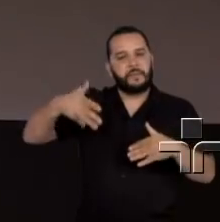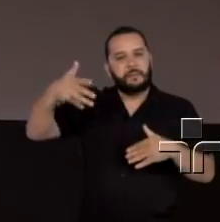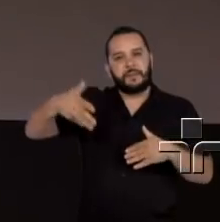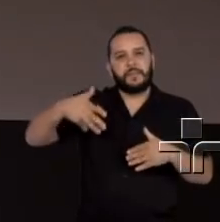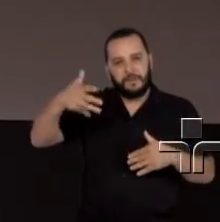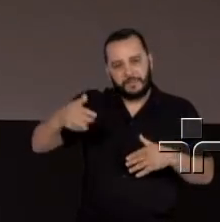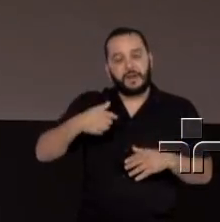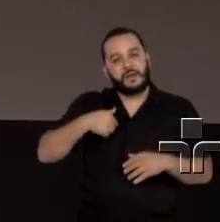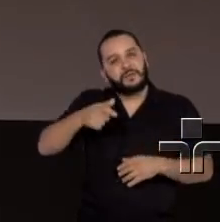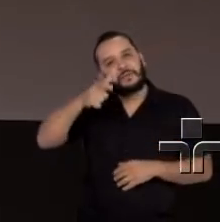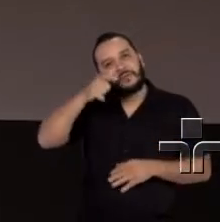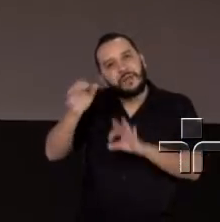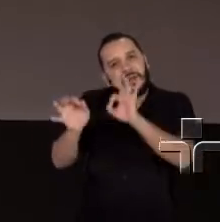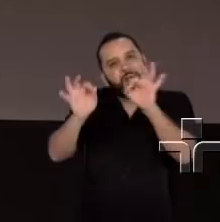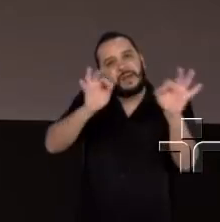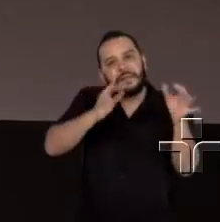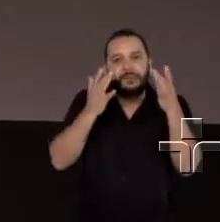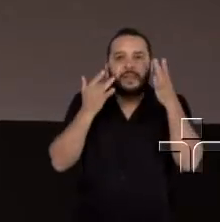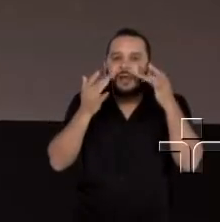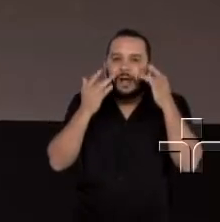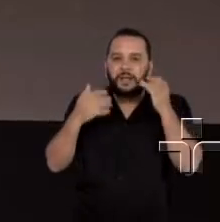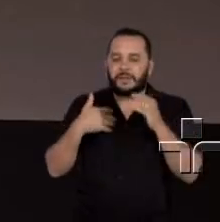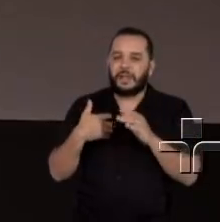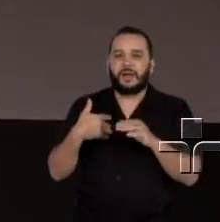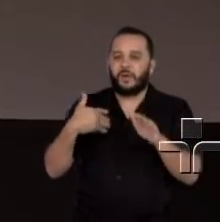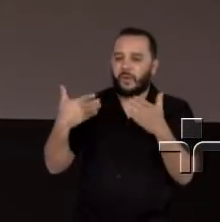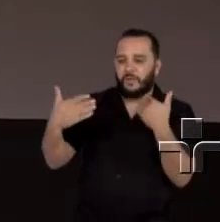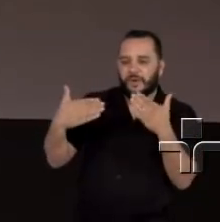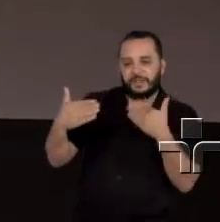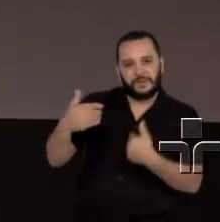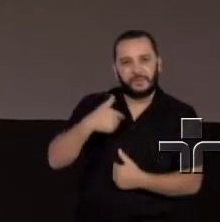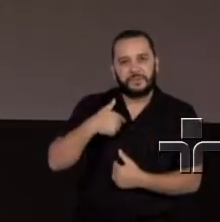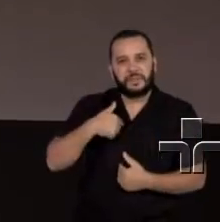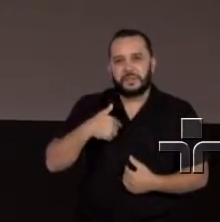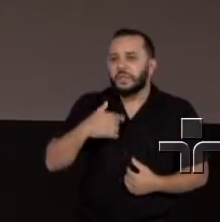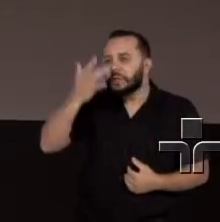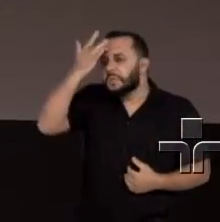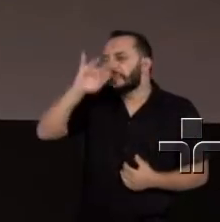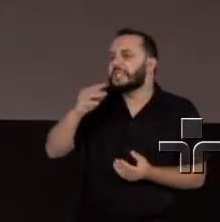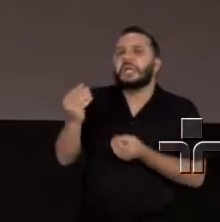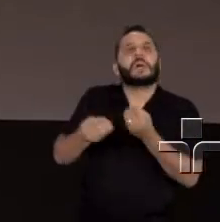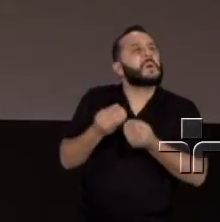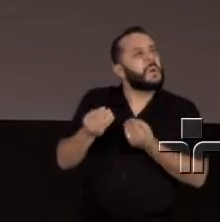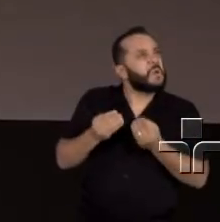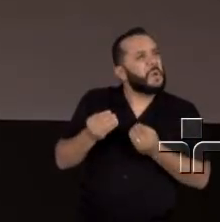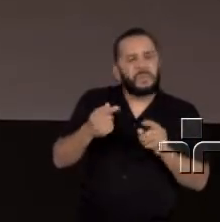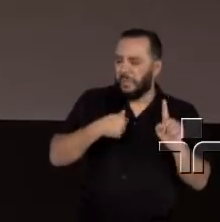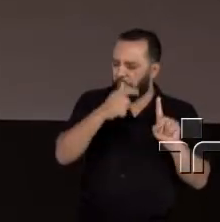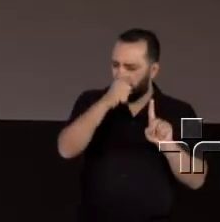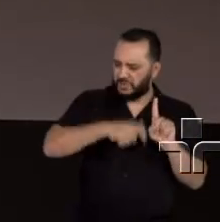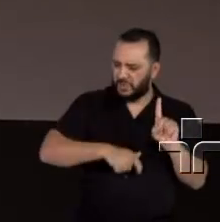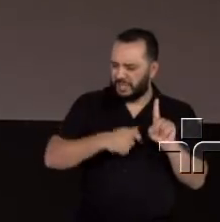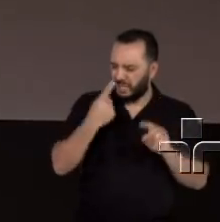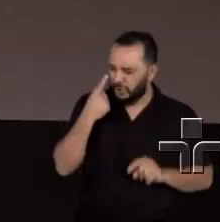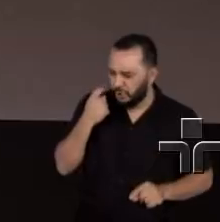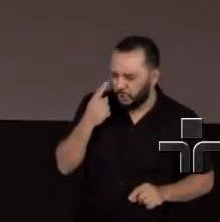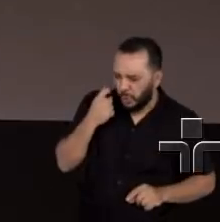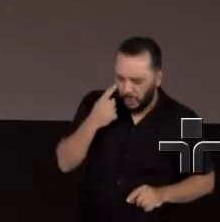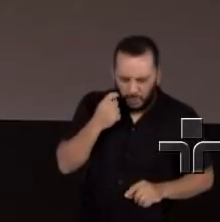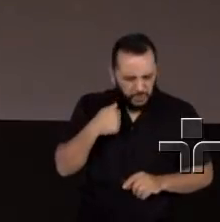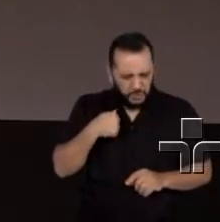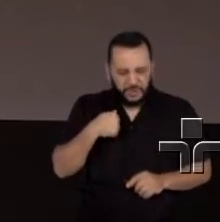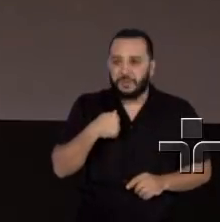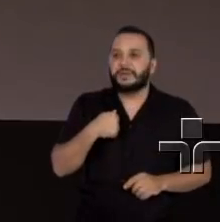Eu tinha ido assistir. Ela conversava comigo, ela falava assim, não sei como é que eu vou fazer aquela cena final do choro. Me lembro tanto